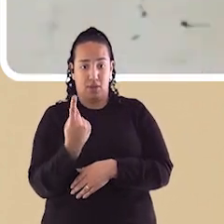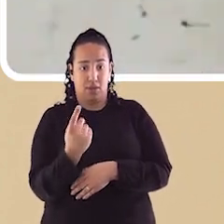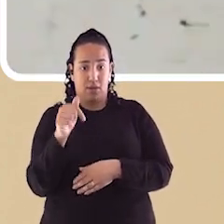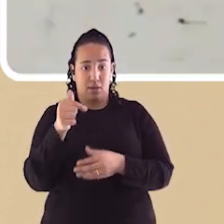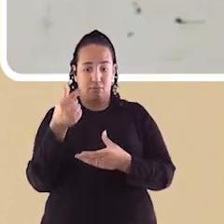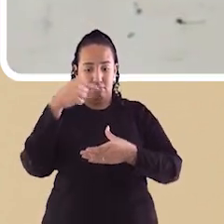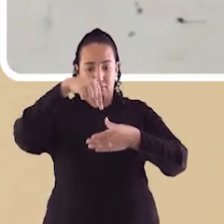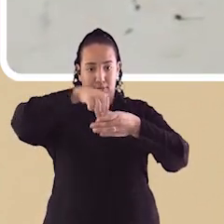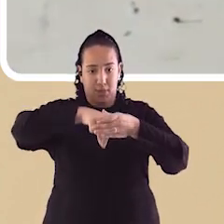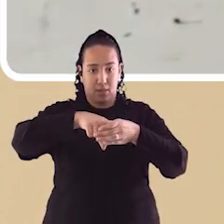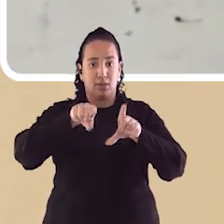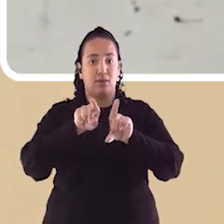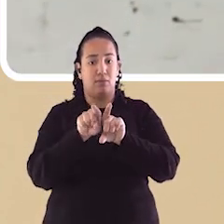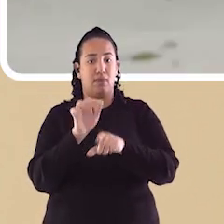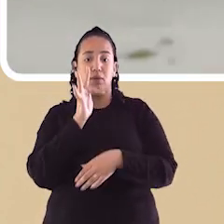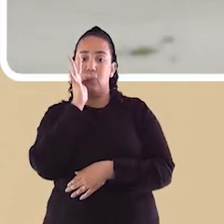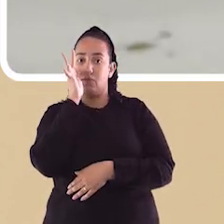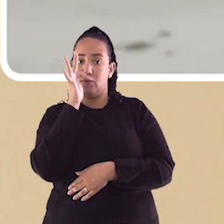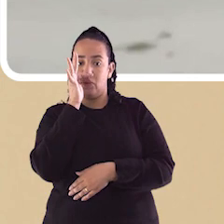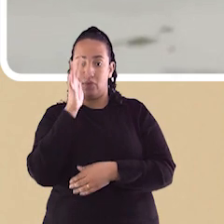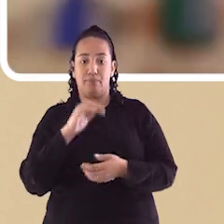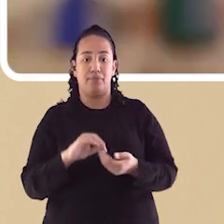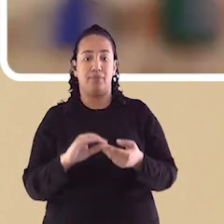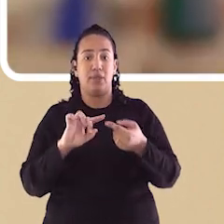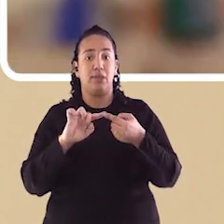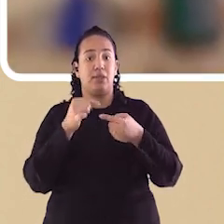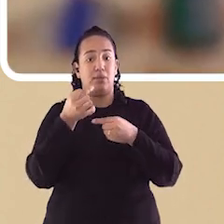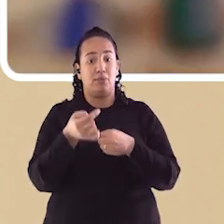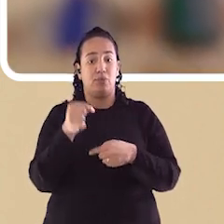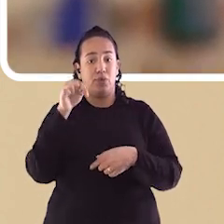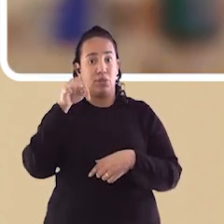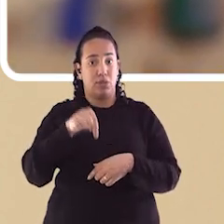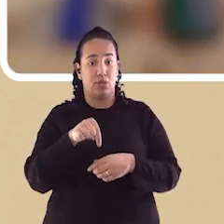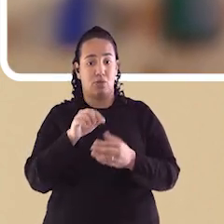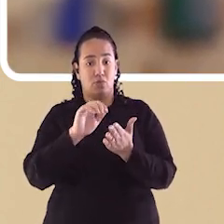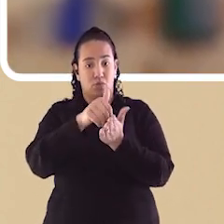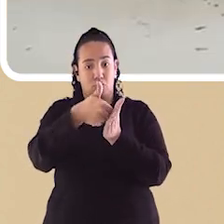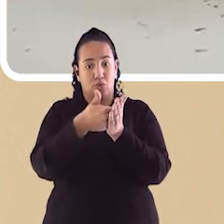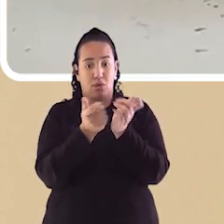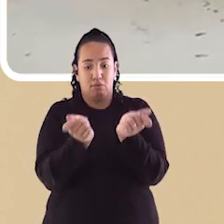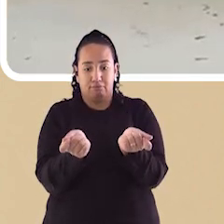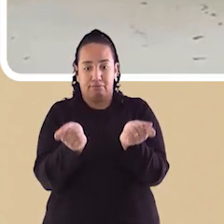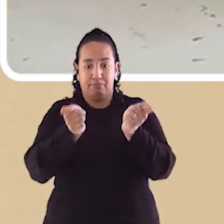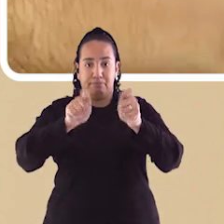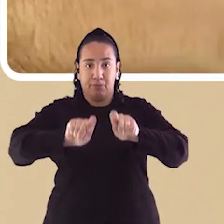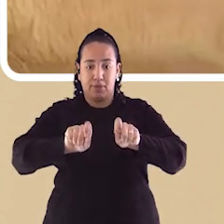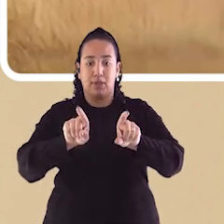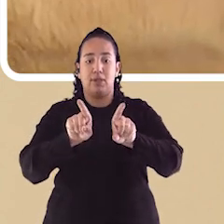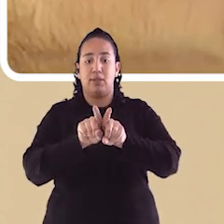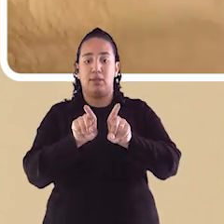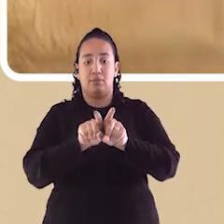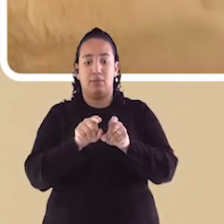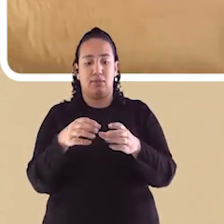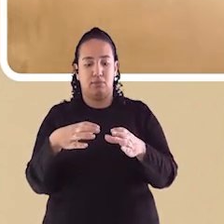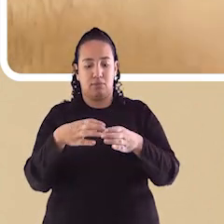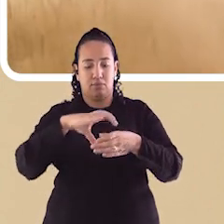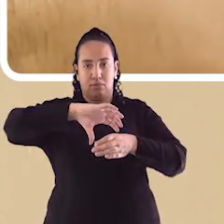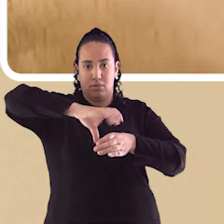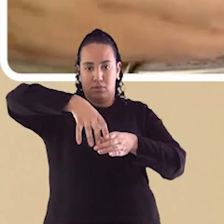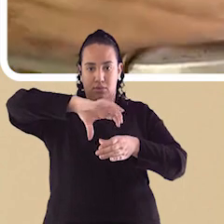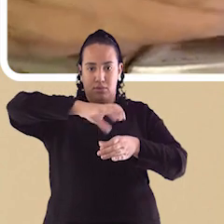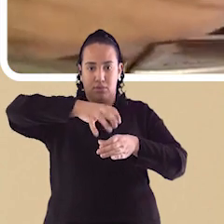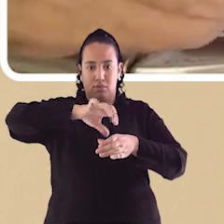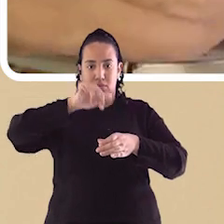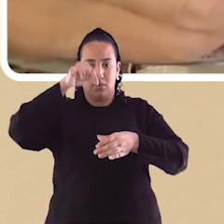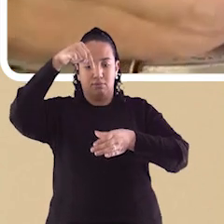também colocar um botão de rosa. Depois eu entorto a colher formando um gancho e furo a tampa do pote para poder passar um